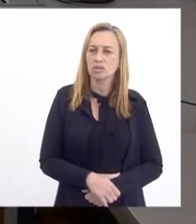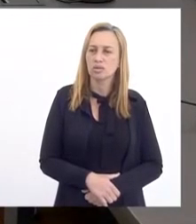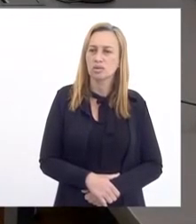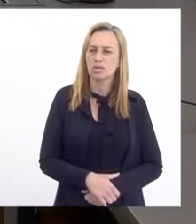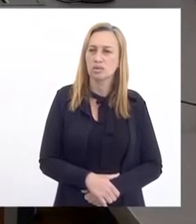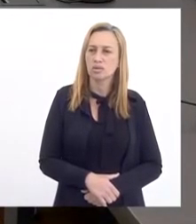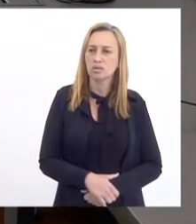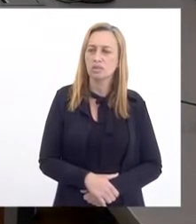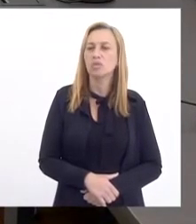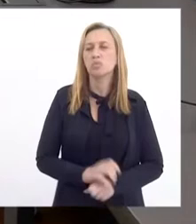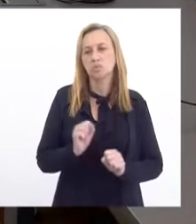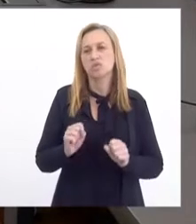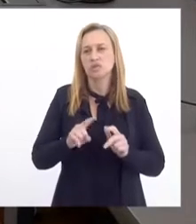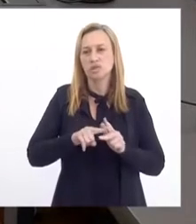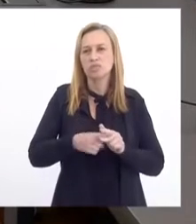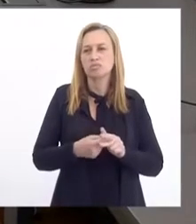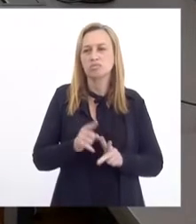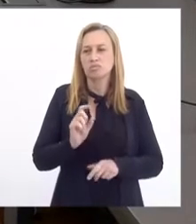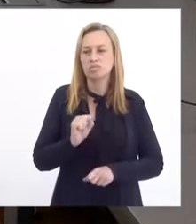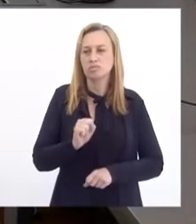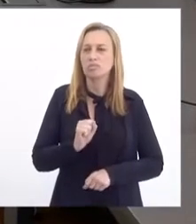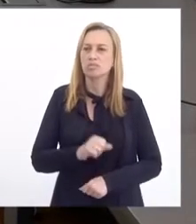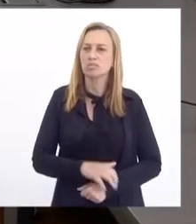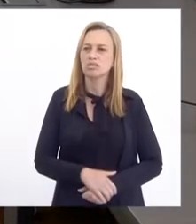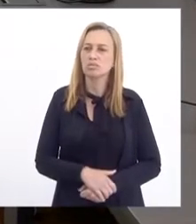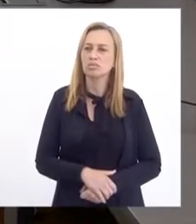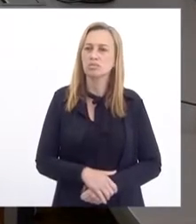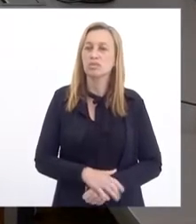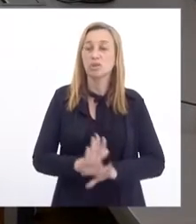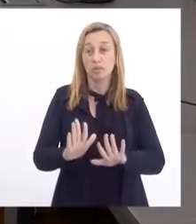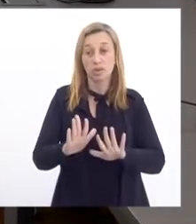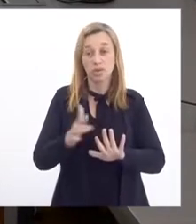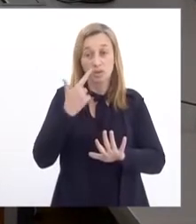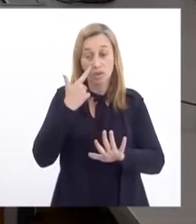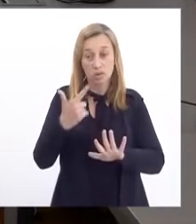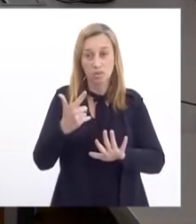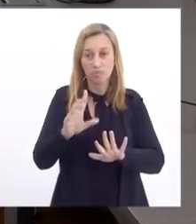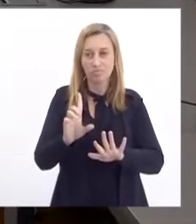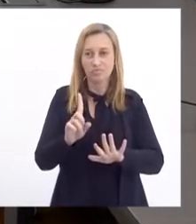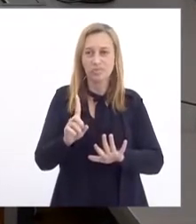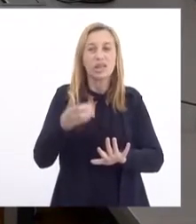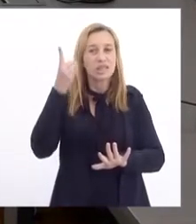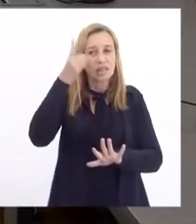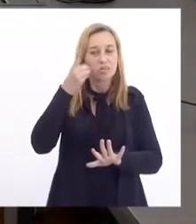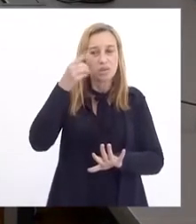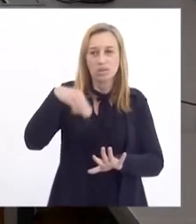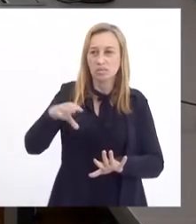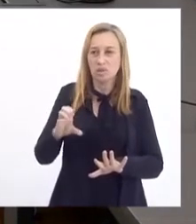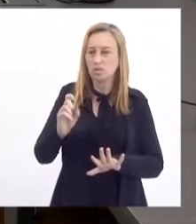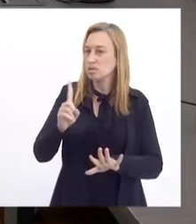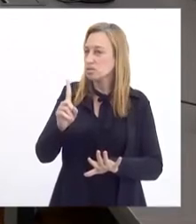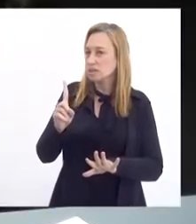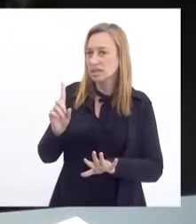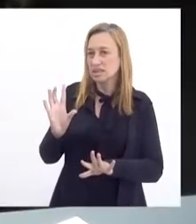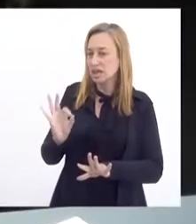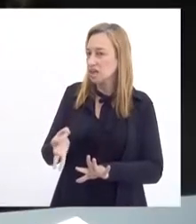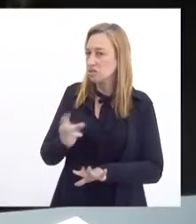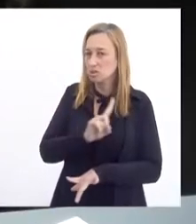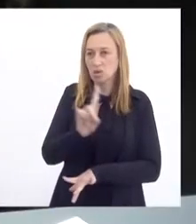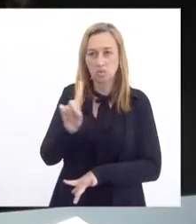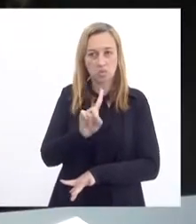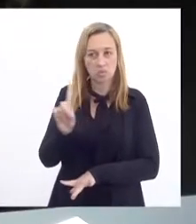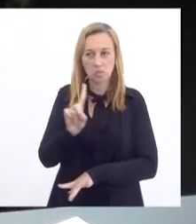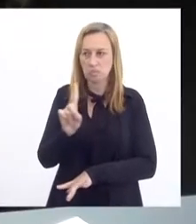Eu podia fazer uma alteração da lei, né? Não, mas olha só, o deputado Carlos Mink não tem razão, não.